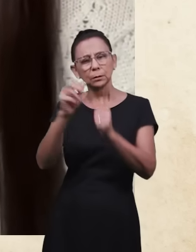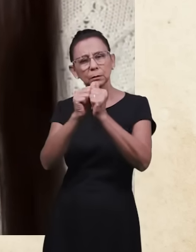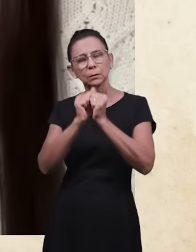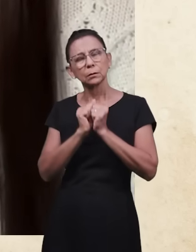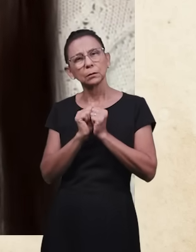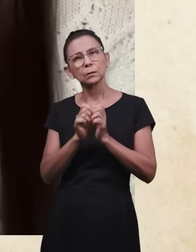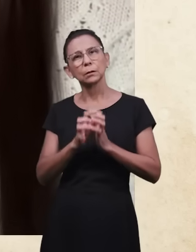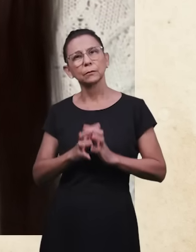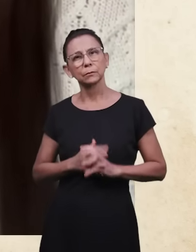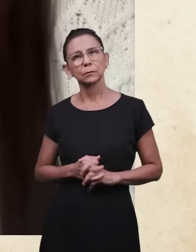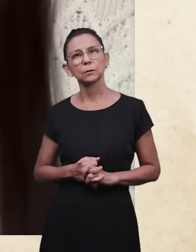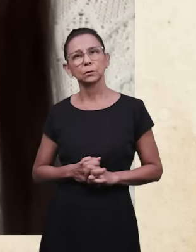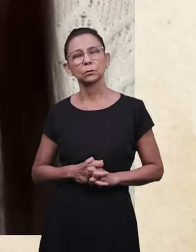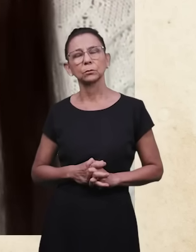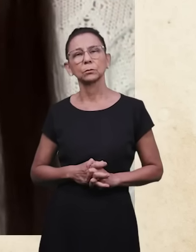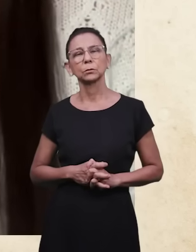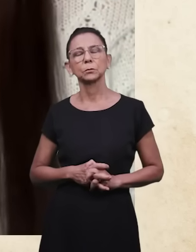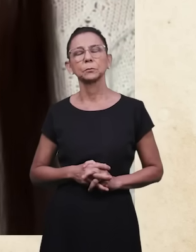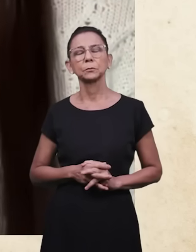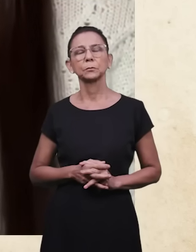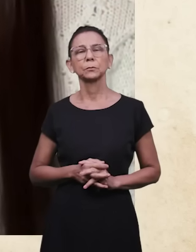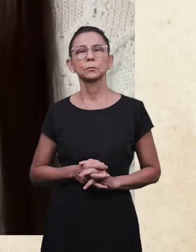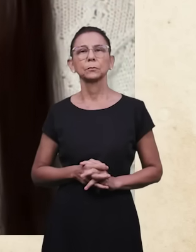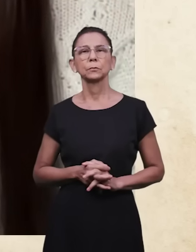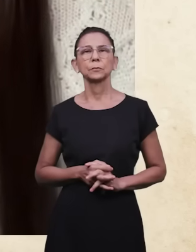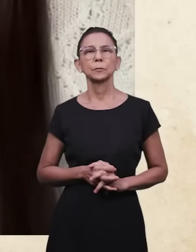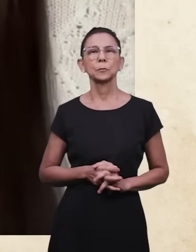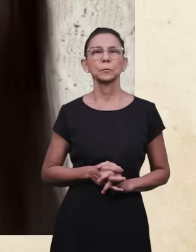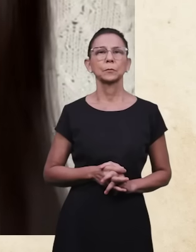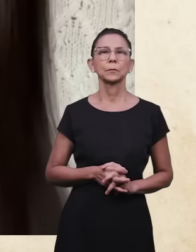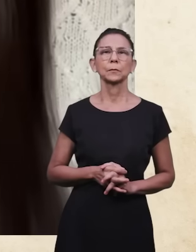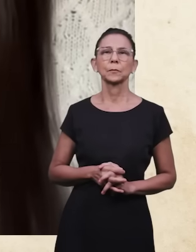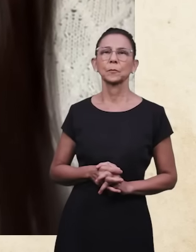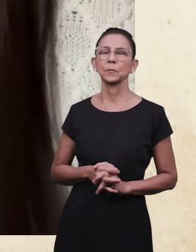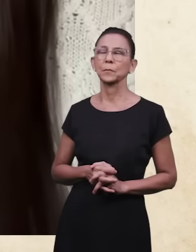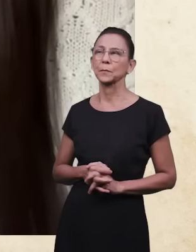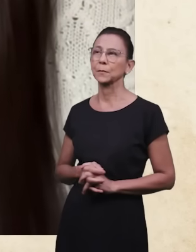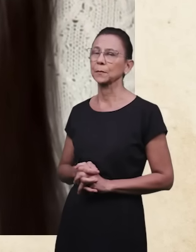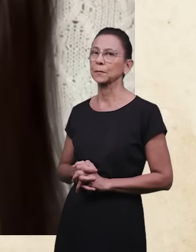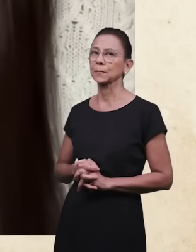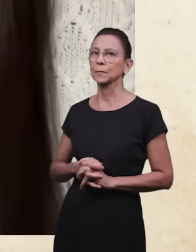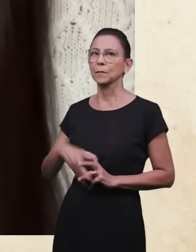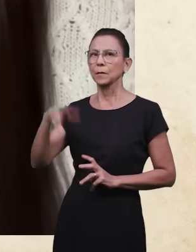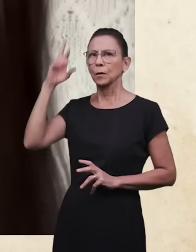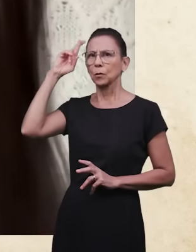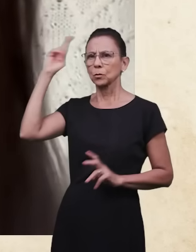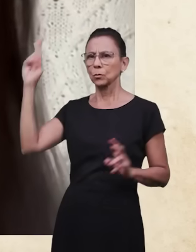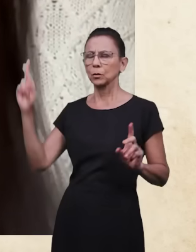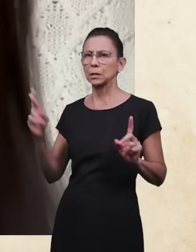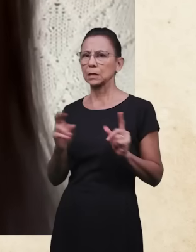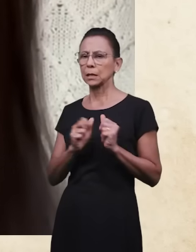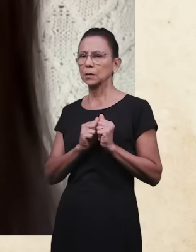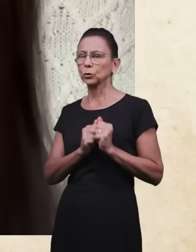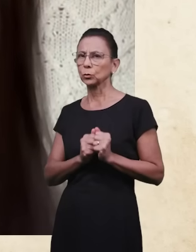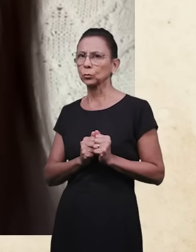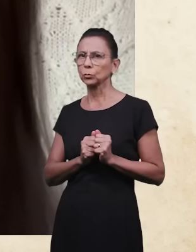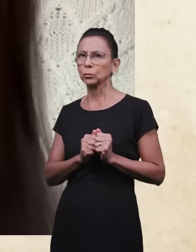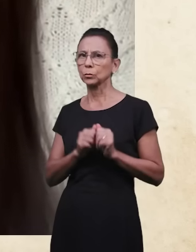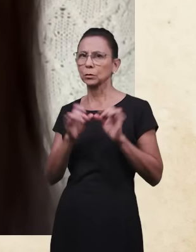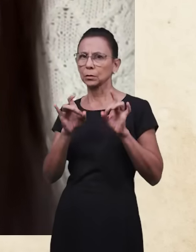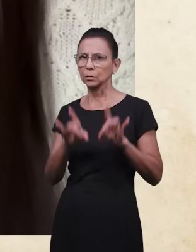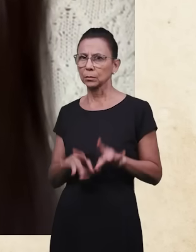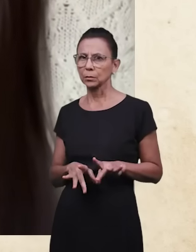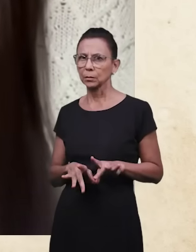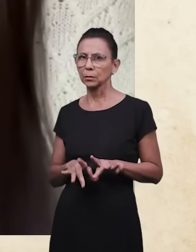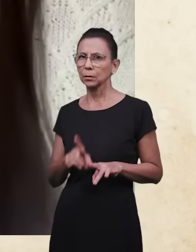sobre essa revelação em Deuteronômio 31:8, que diz o seguinte: o Senhor é quem vai adiante de ti, Ele será contigo, não